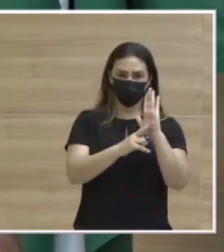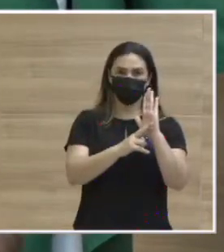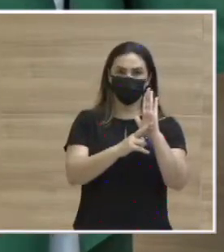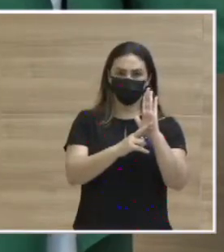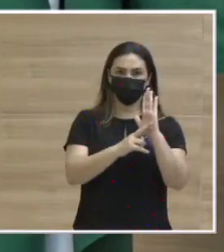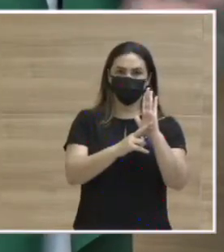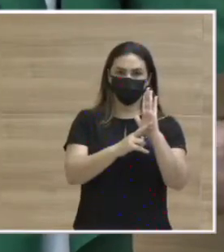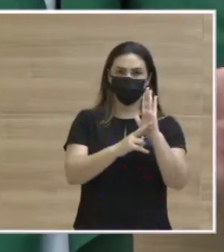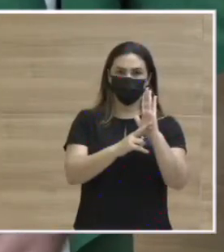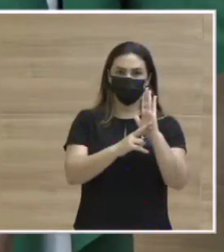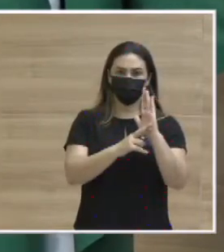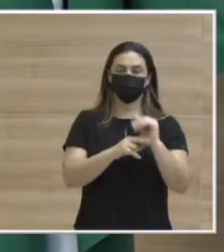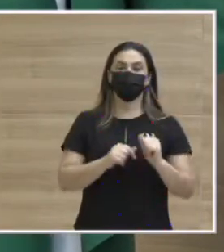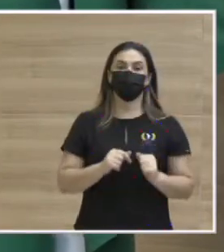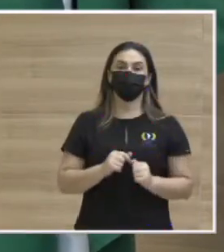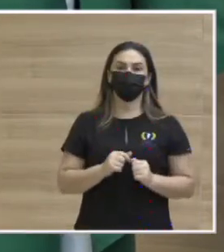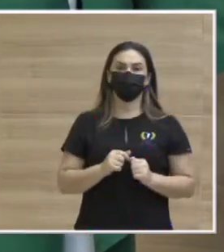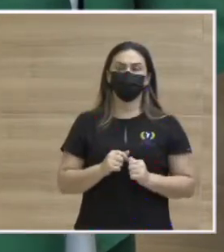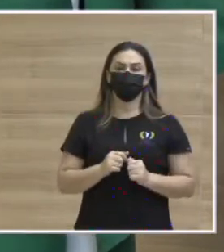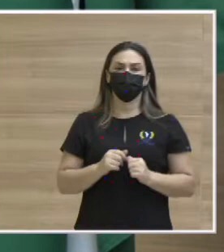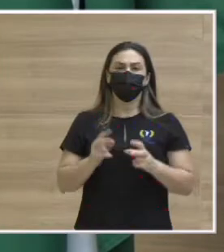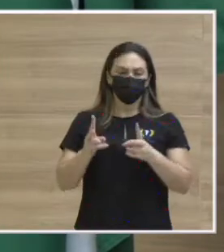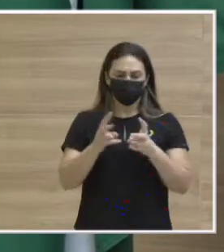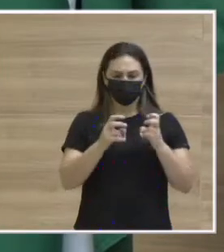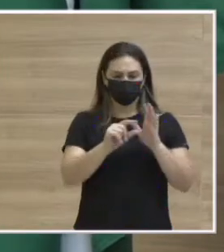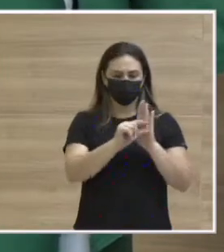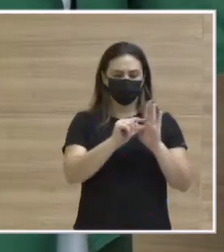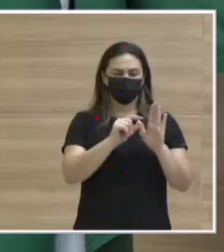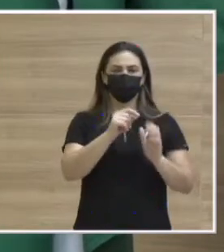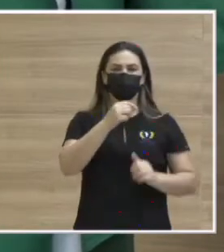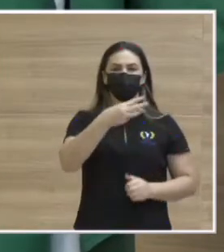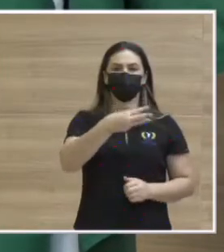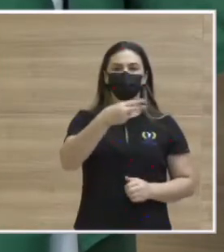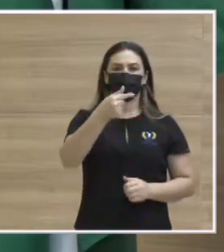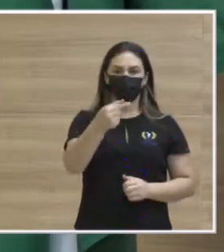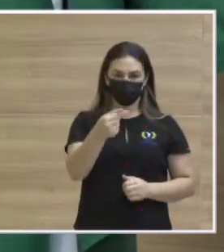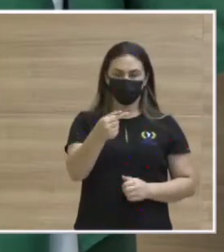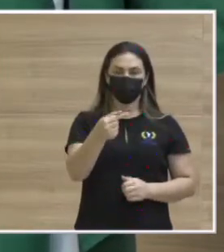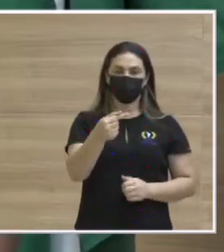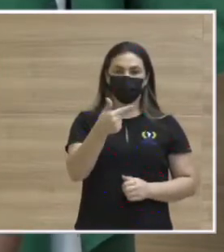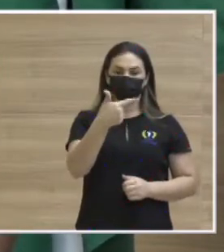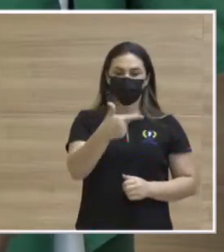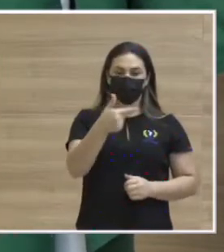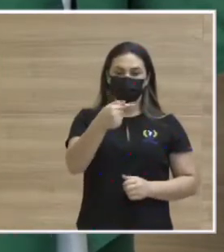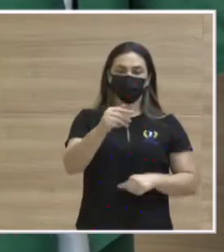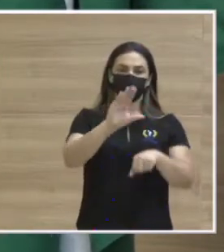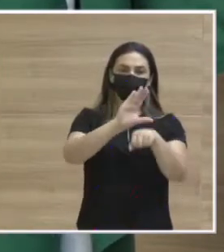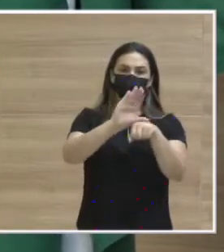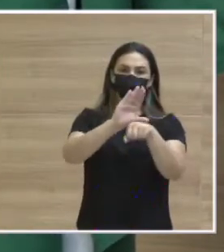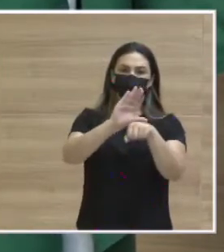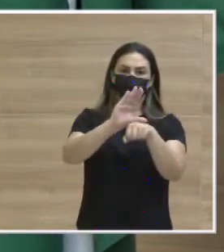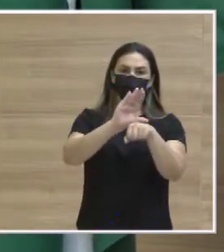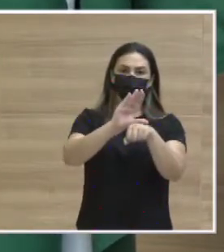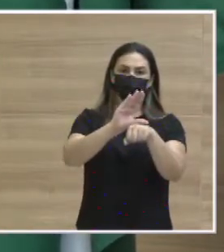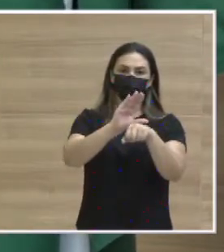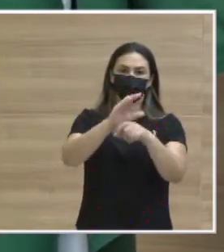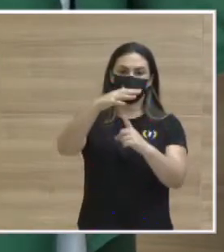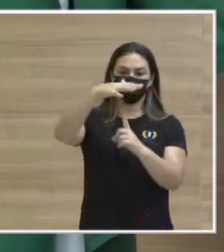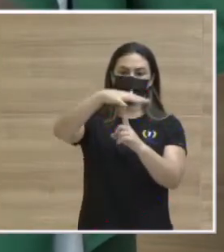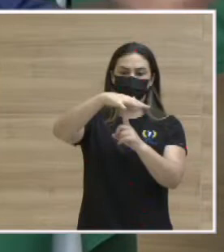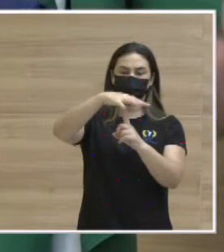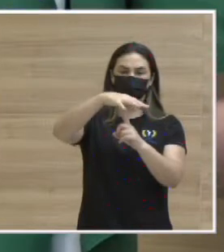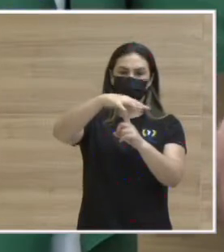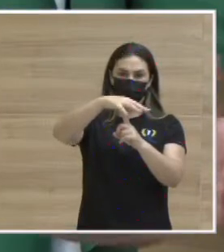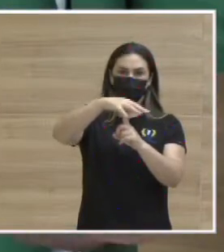regulamentadoras. É notório, Artigo 37 da CF e artigo 27 da Constituição do Estado do Paraná,